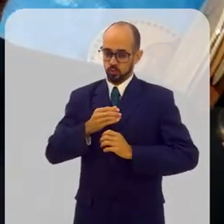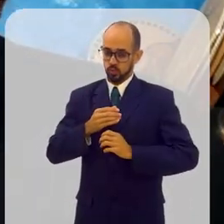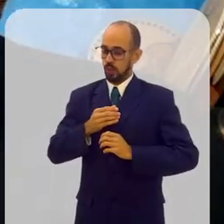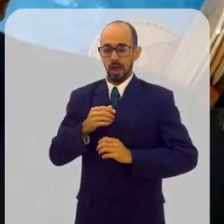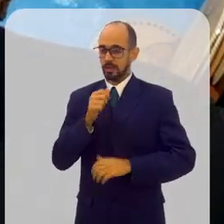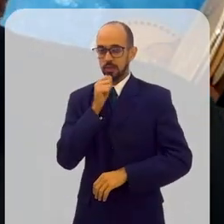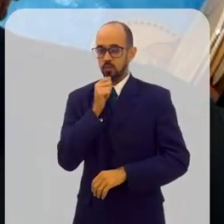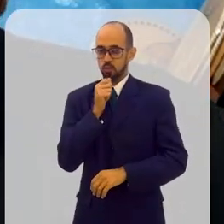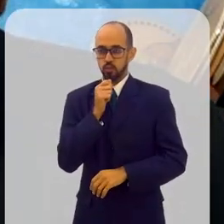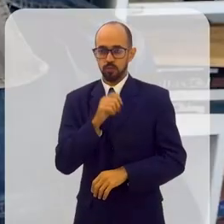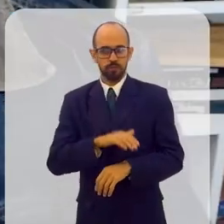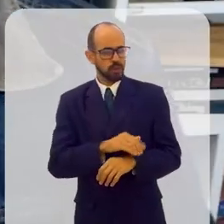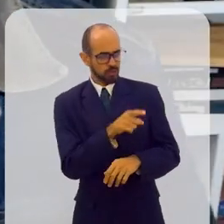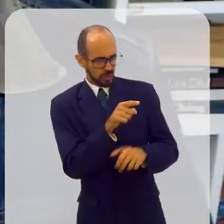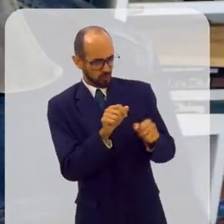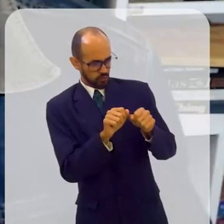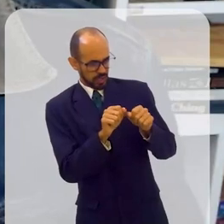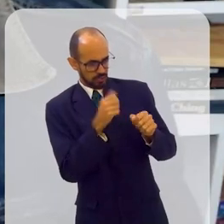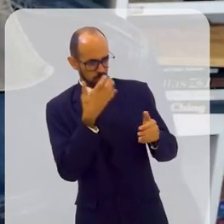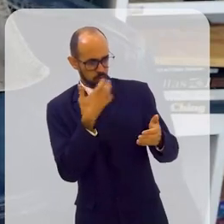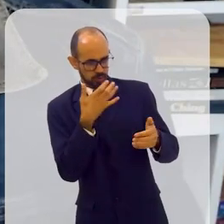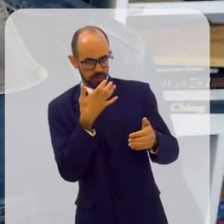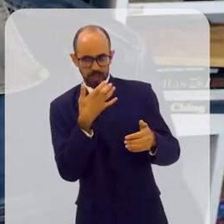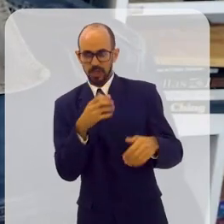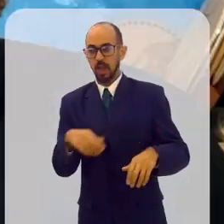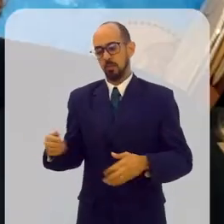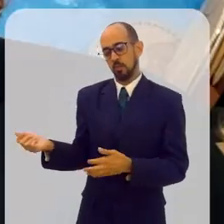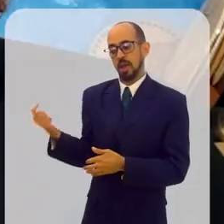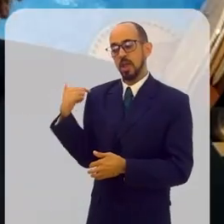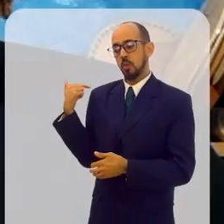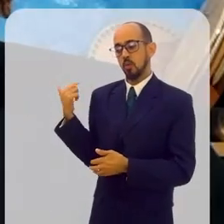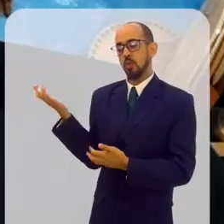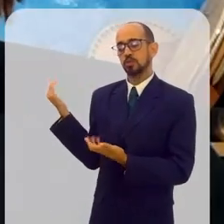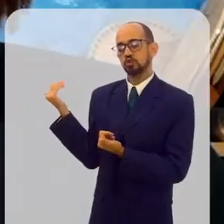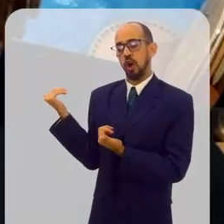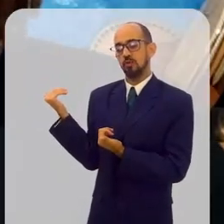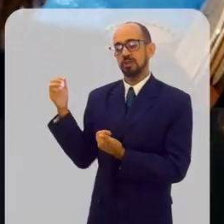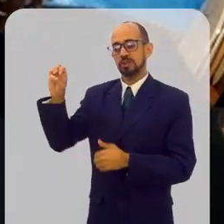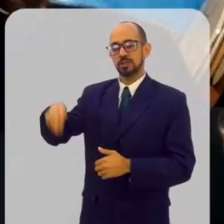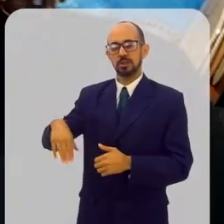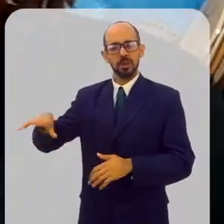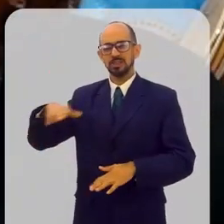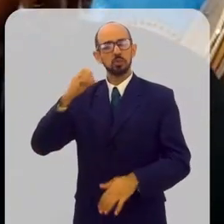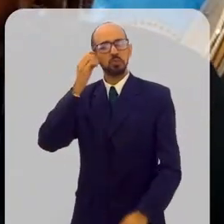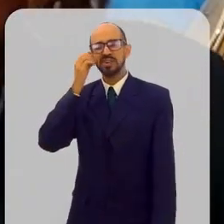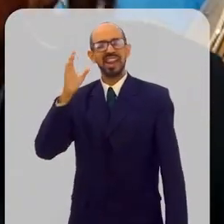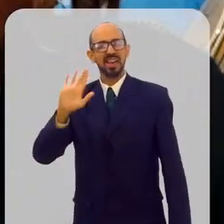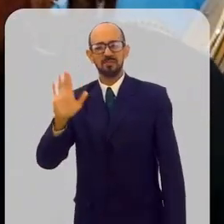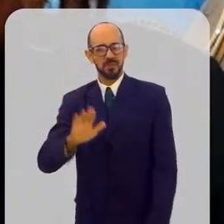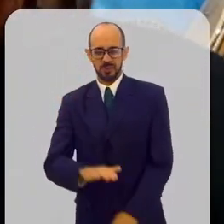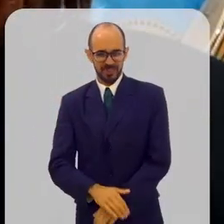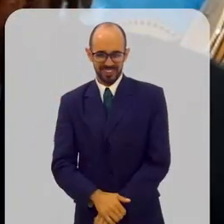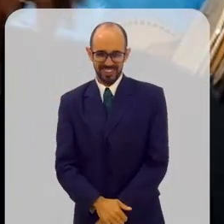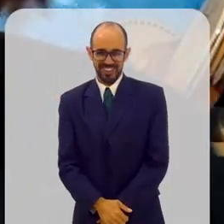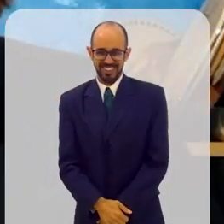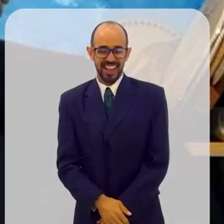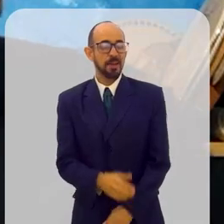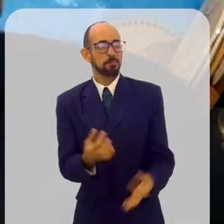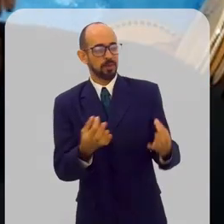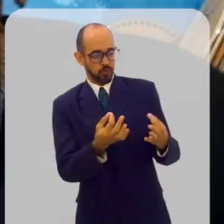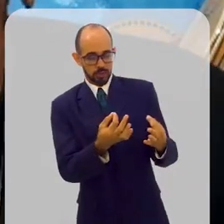saxofone, enfim. Você chegou a compor alguma música? Ah, na adolescência, mas eu nem lembro como é que era a